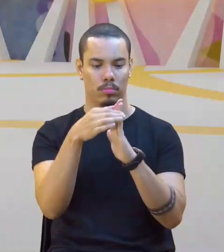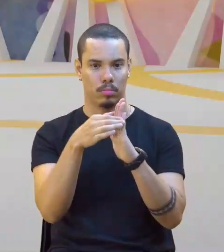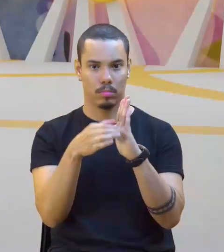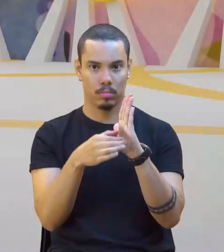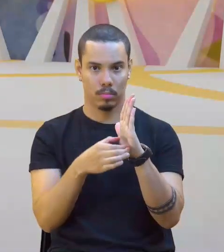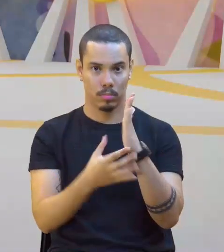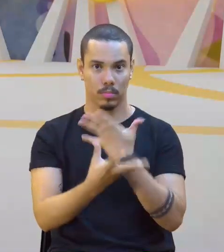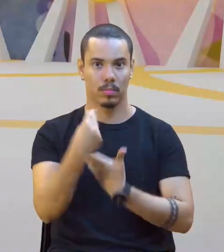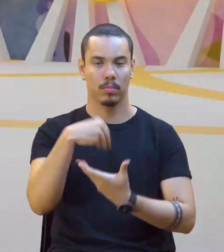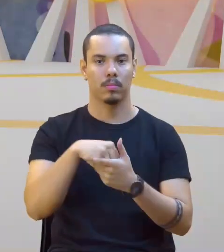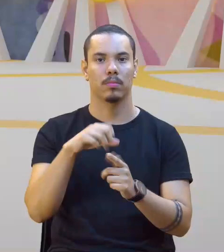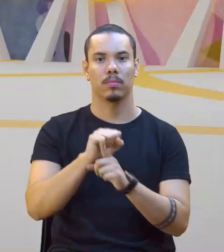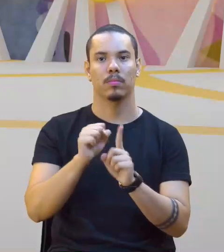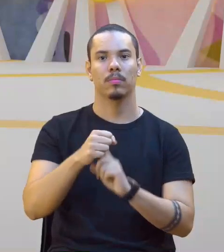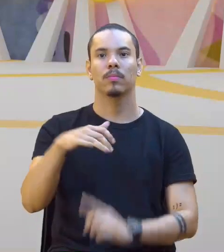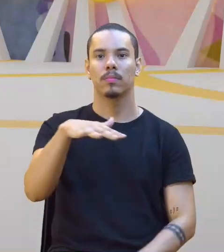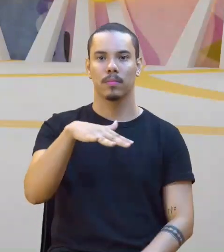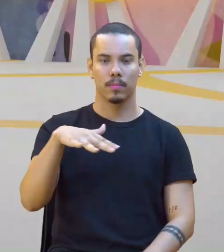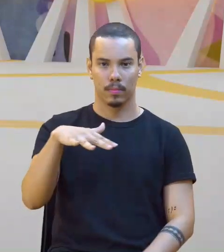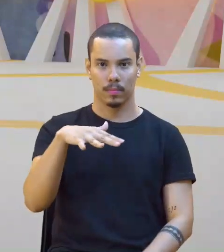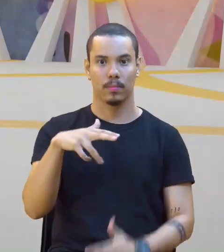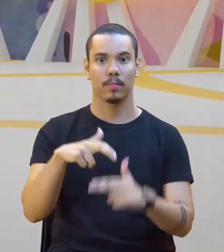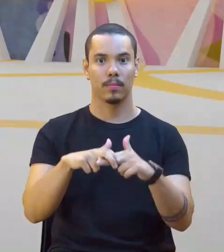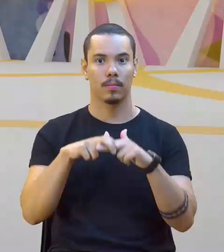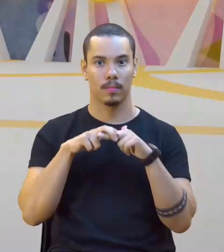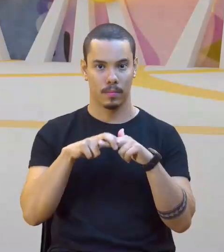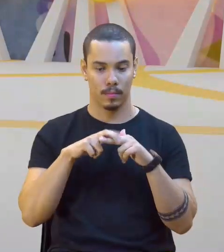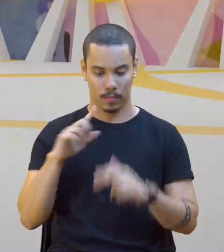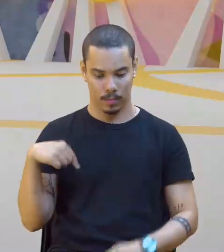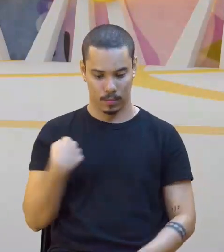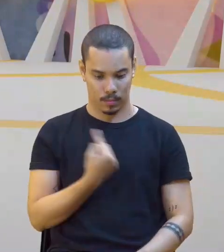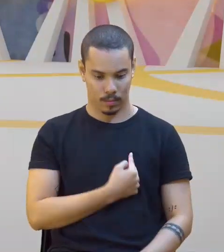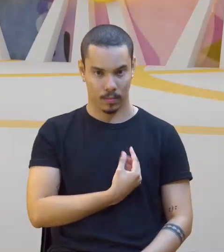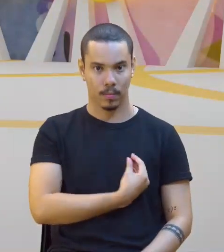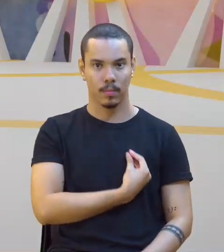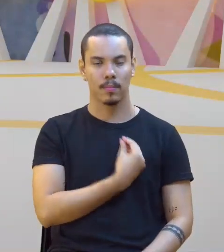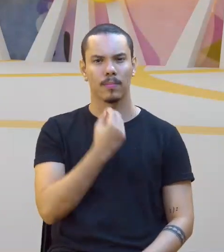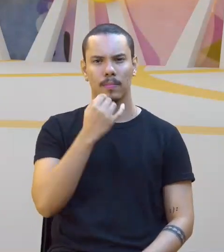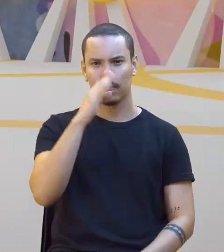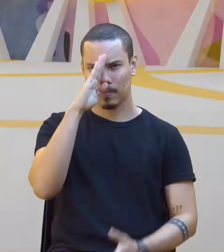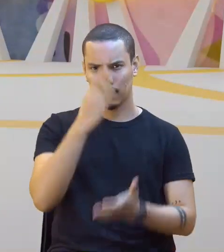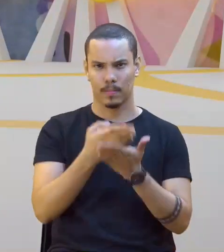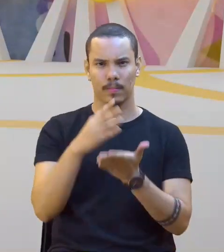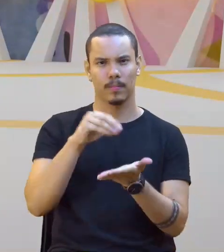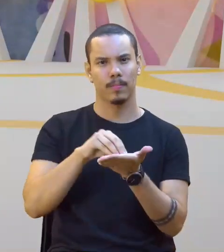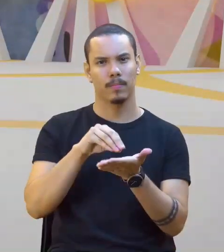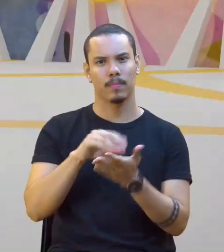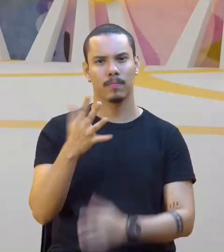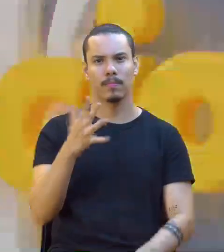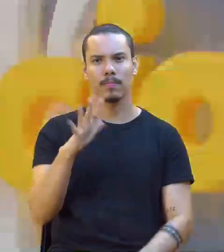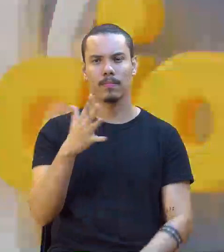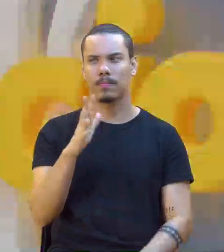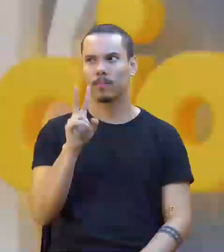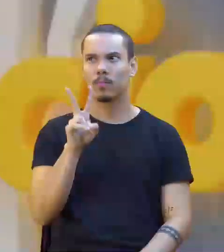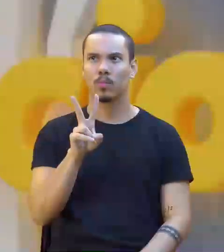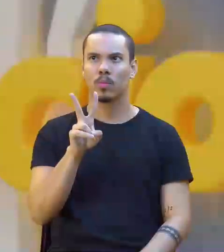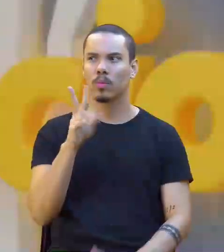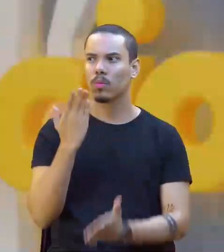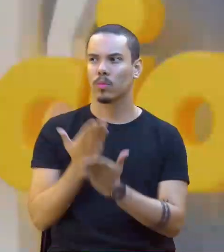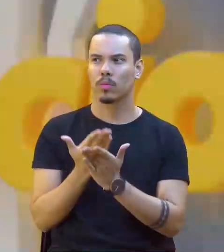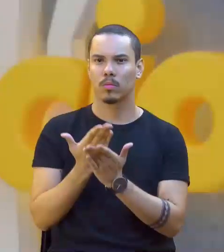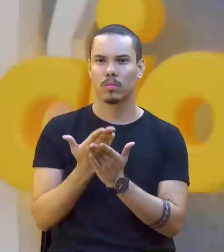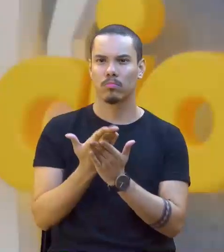essa sociedade, né? Então, a gente está, acho que faltam mais ou menos umas 2 aulas